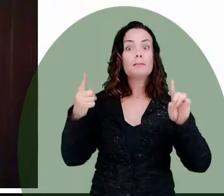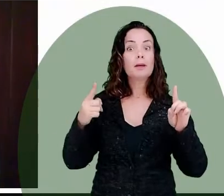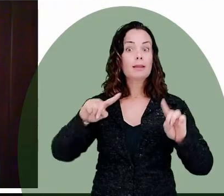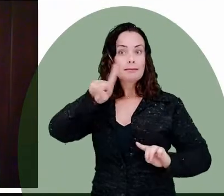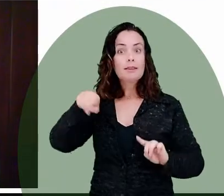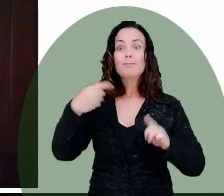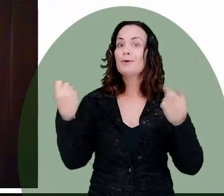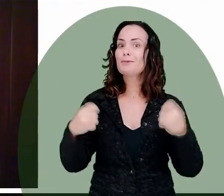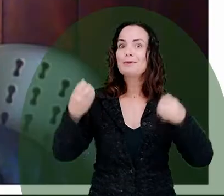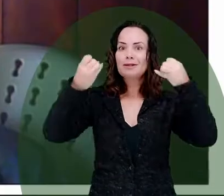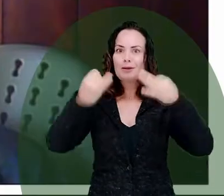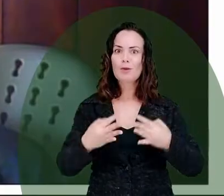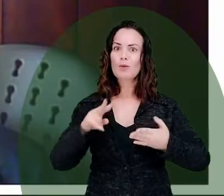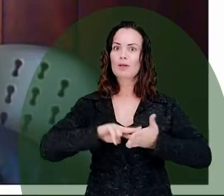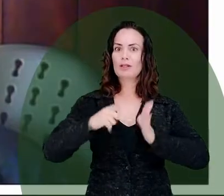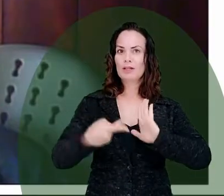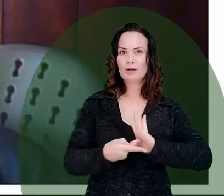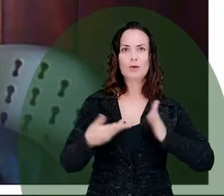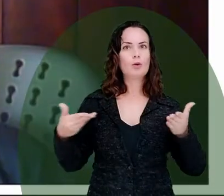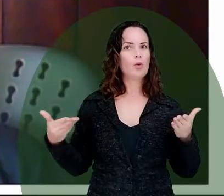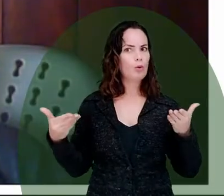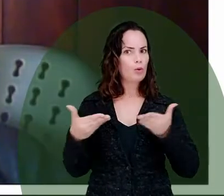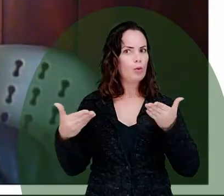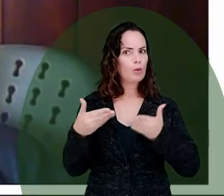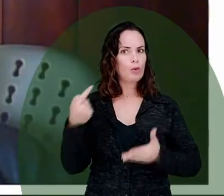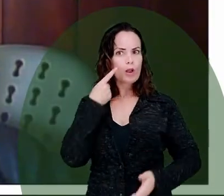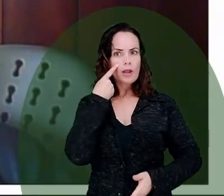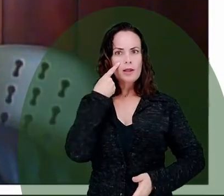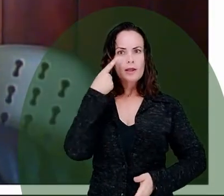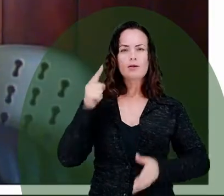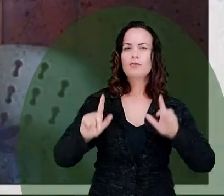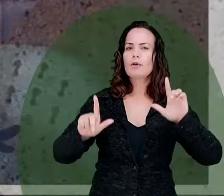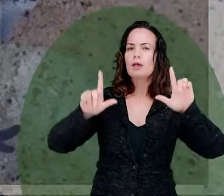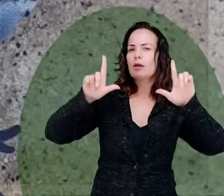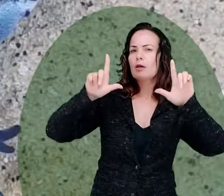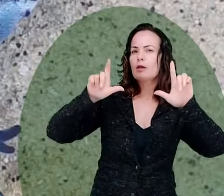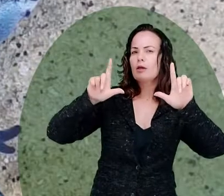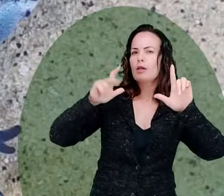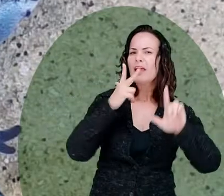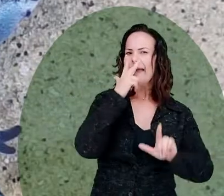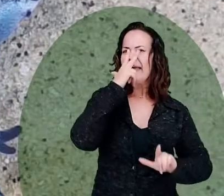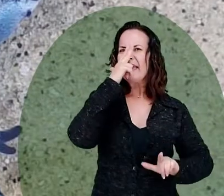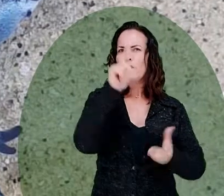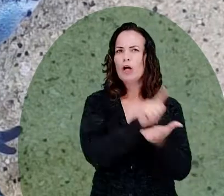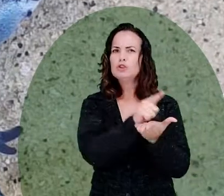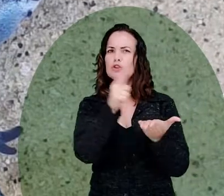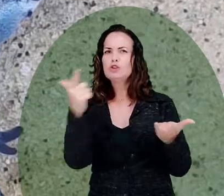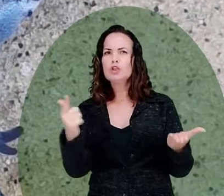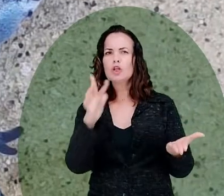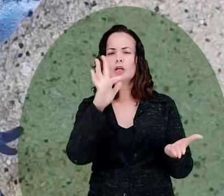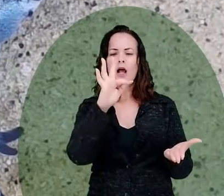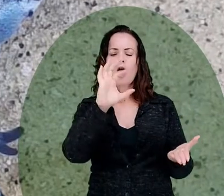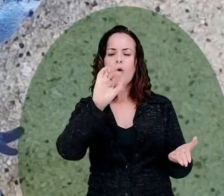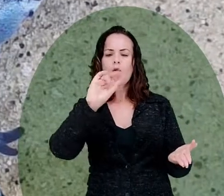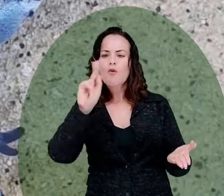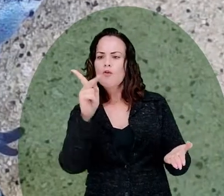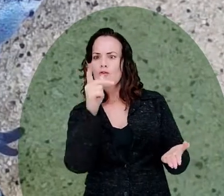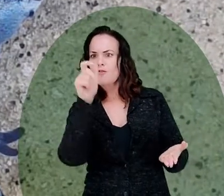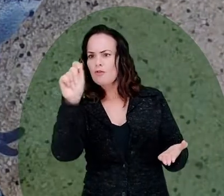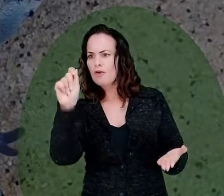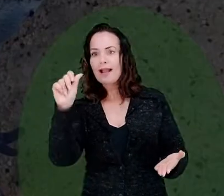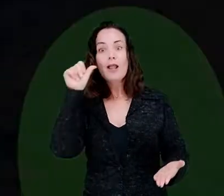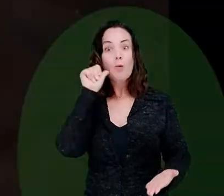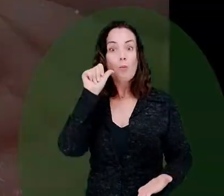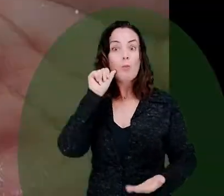explicar o que, que é isso. Hoje eu vi uma foto, eu acho que na Folha, uma